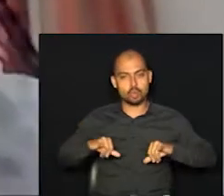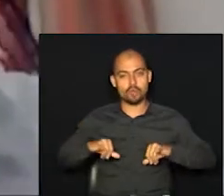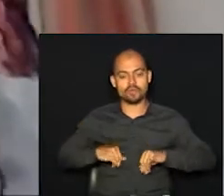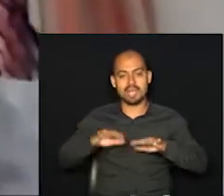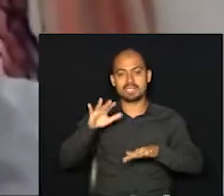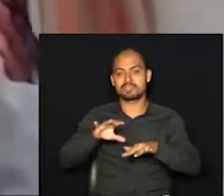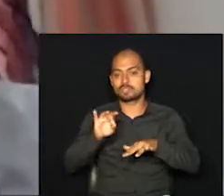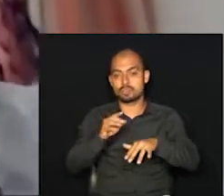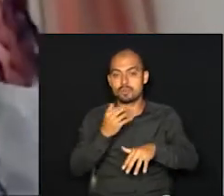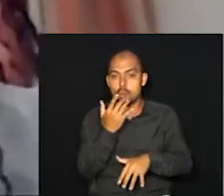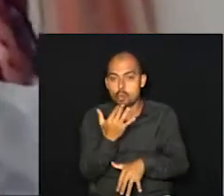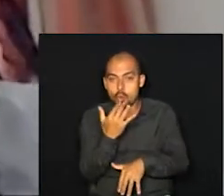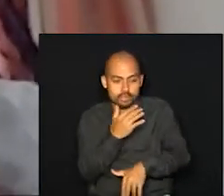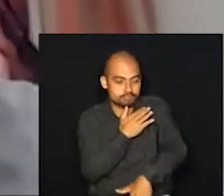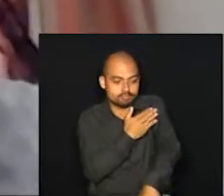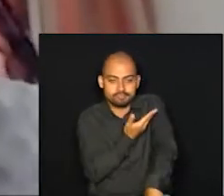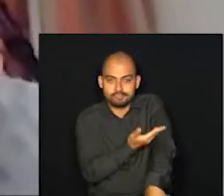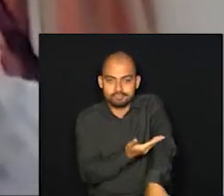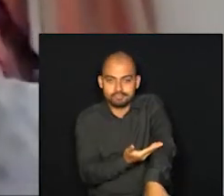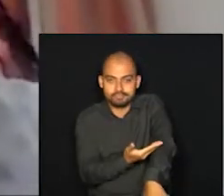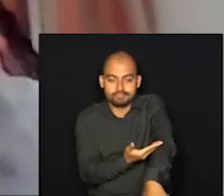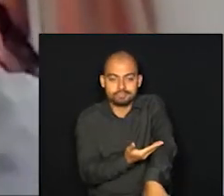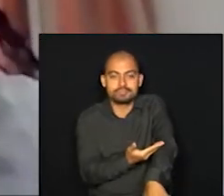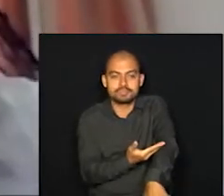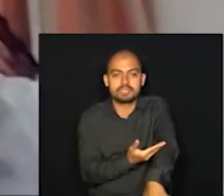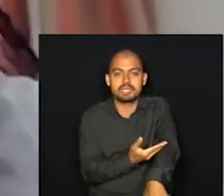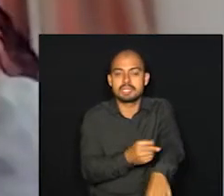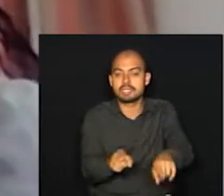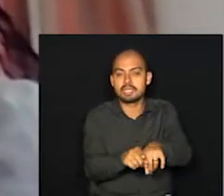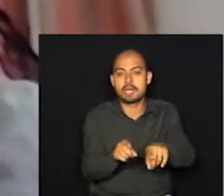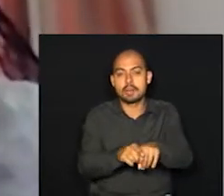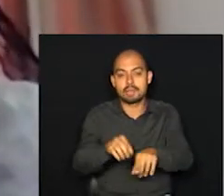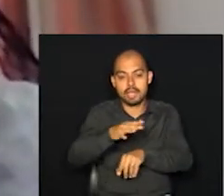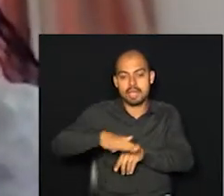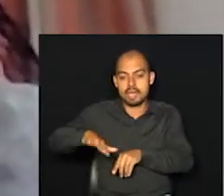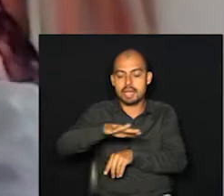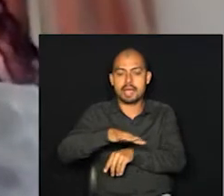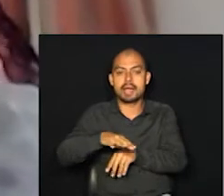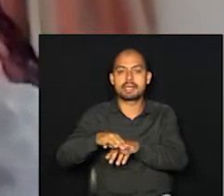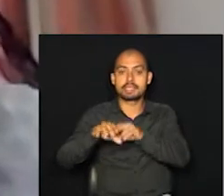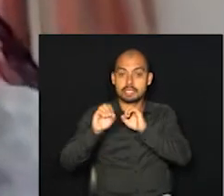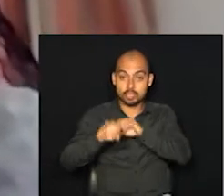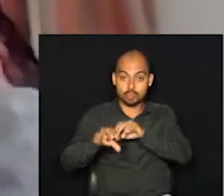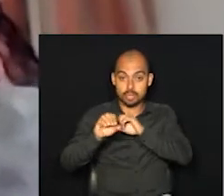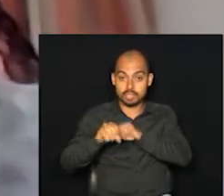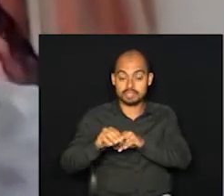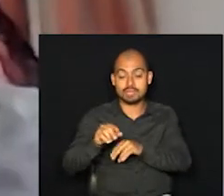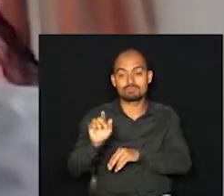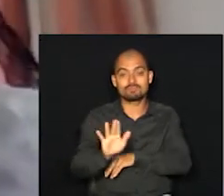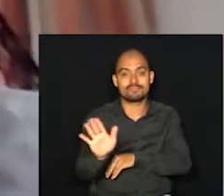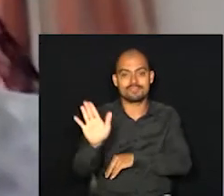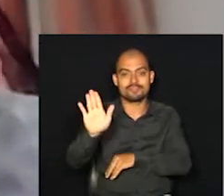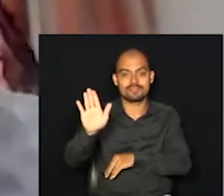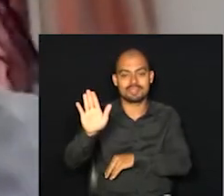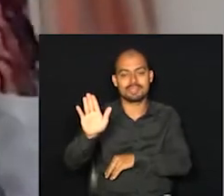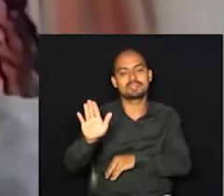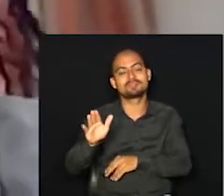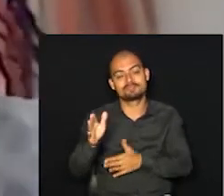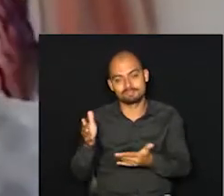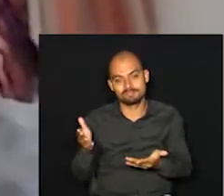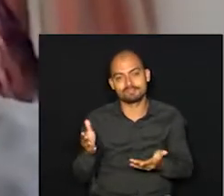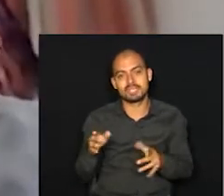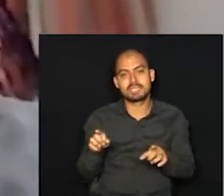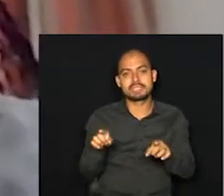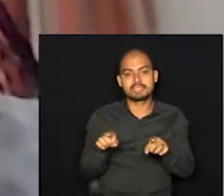pele, e até pela região, pela condição de educação, onde mora, na periferia, nos guetos. Então,